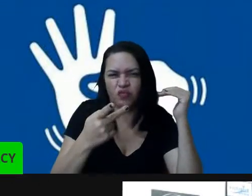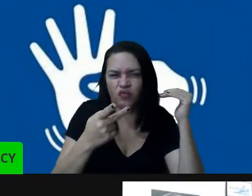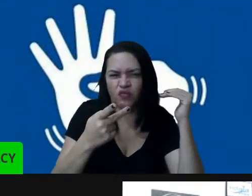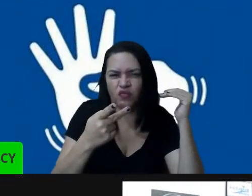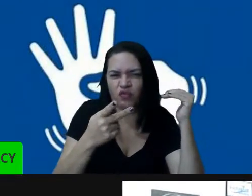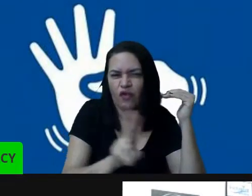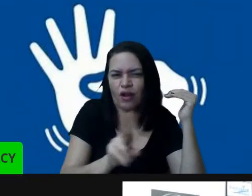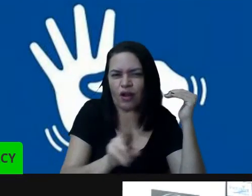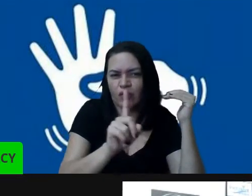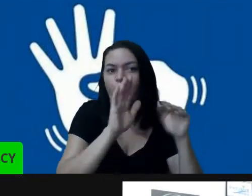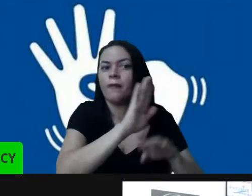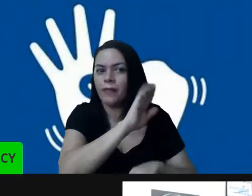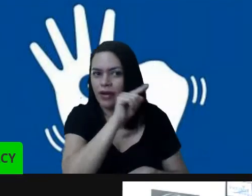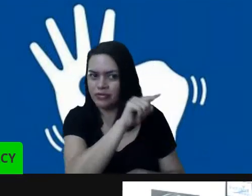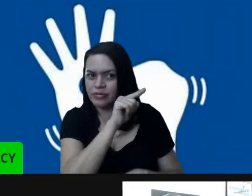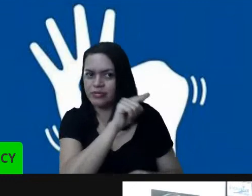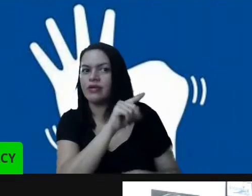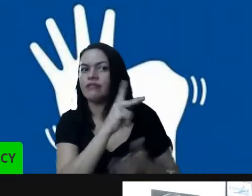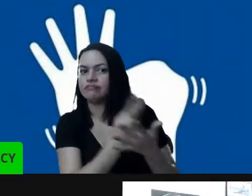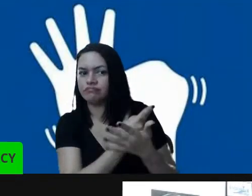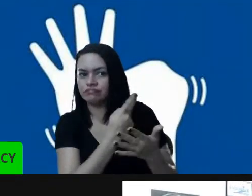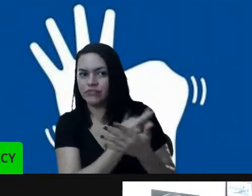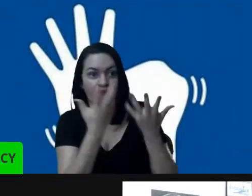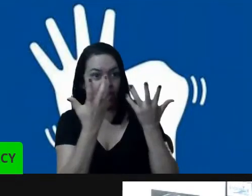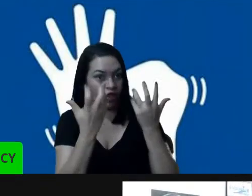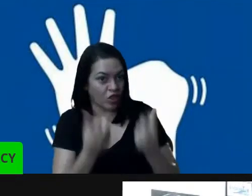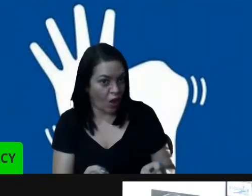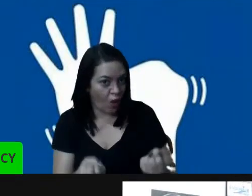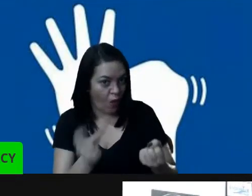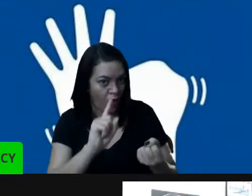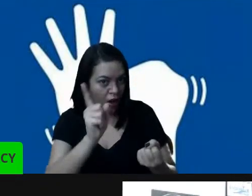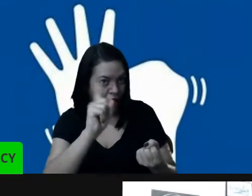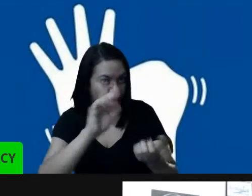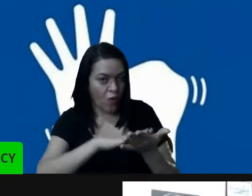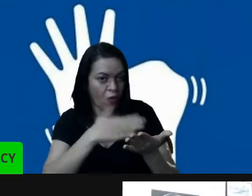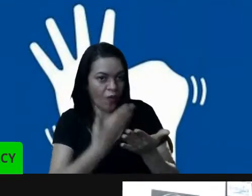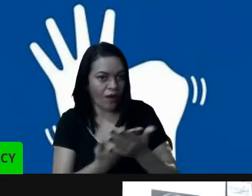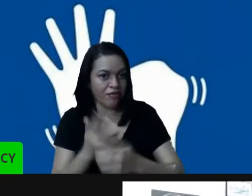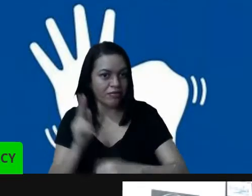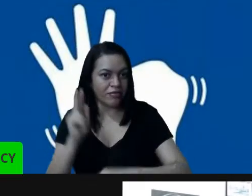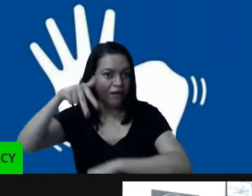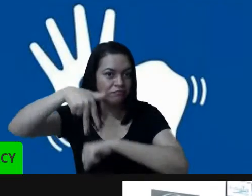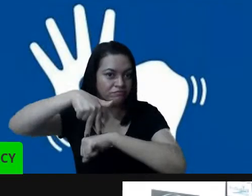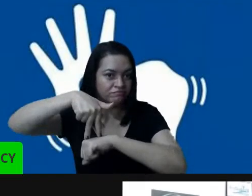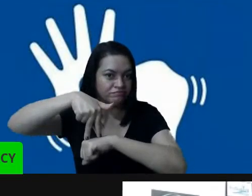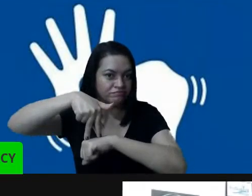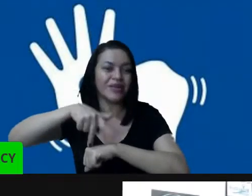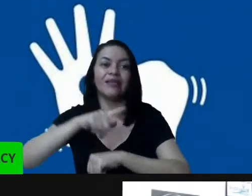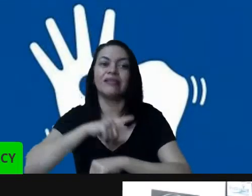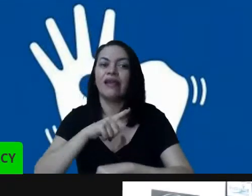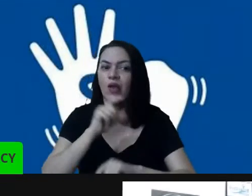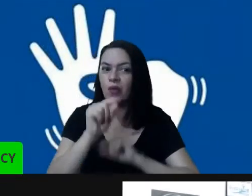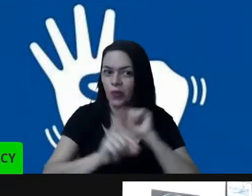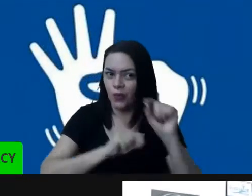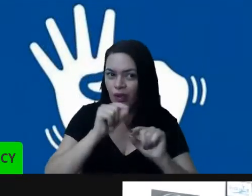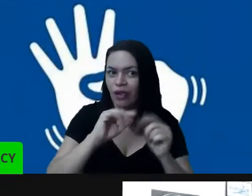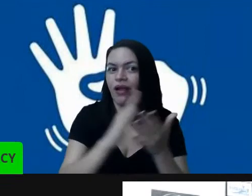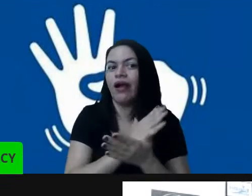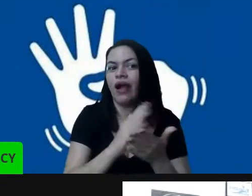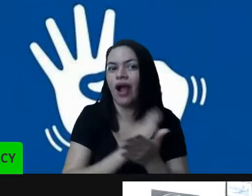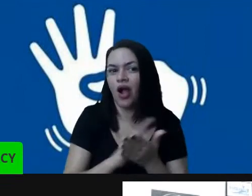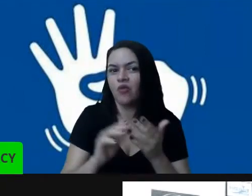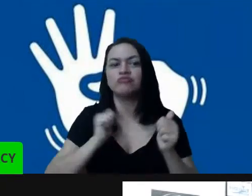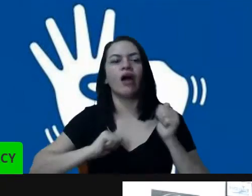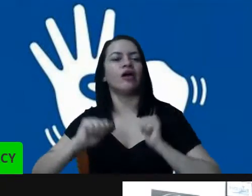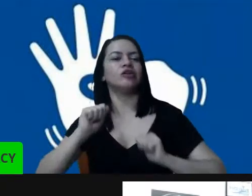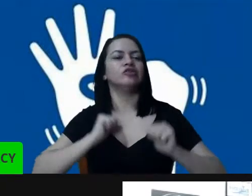o intérprete de Libras no palco, que ainda tem isso, né? Os artistas que se recusam a ter o intérprete no palco.